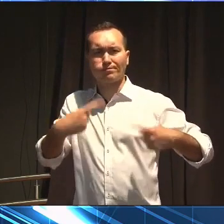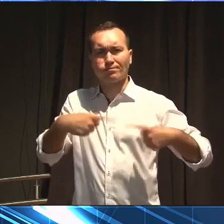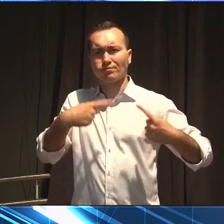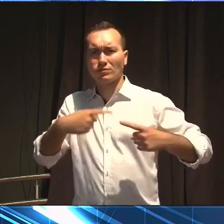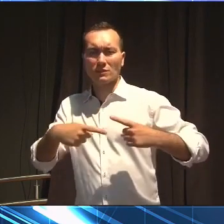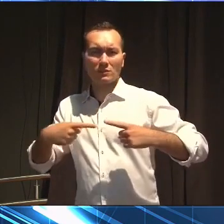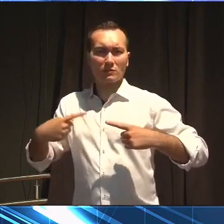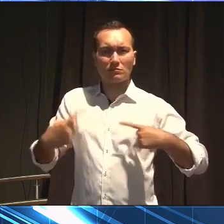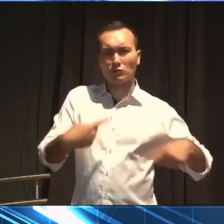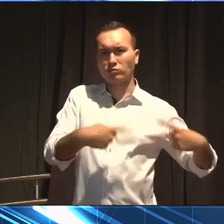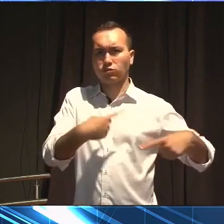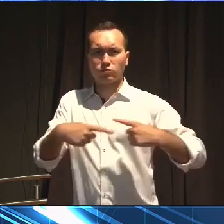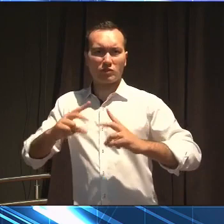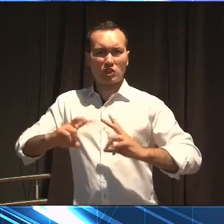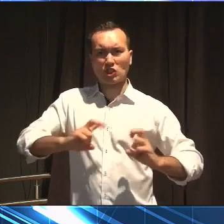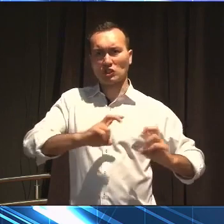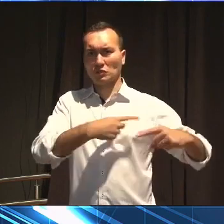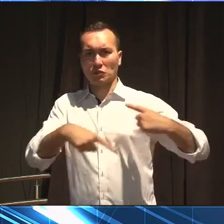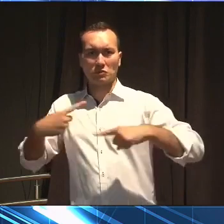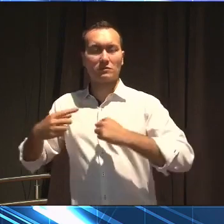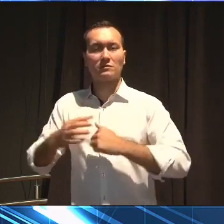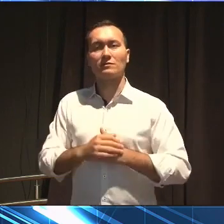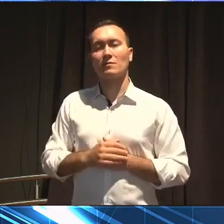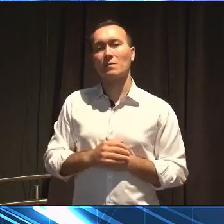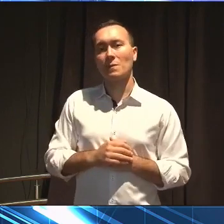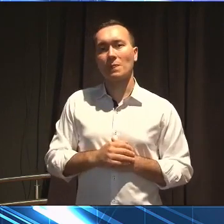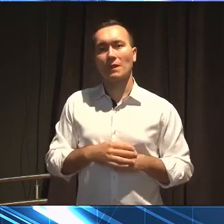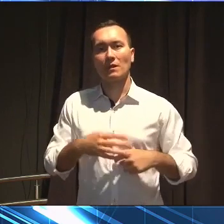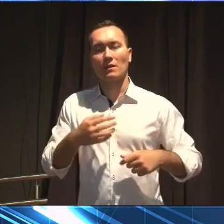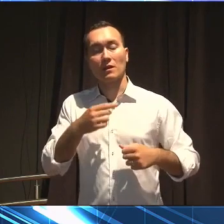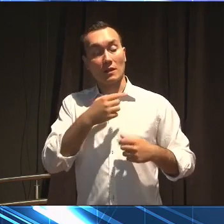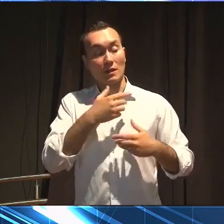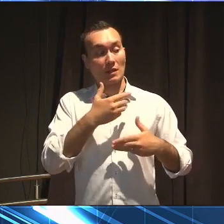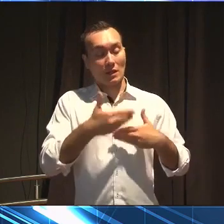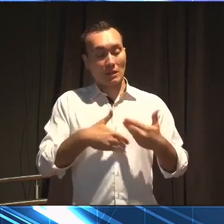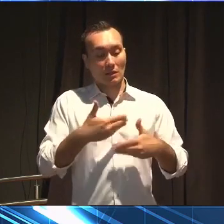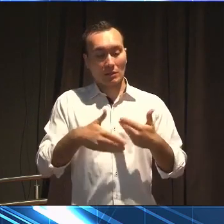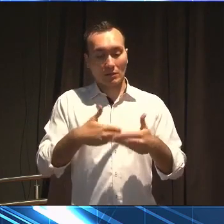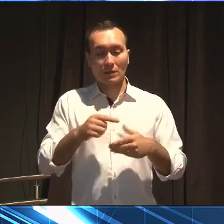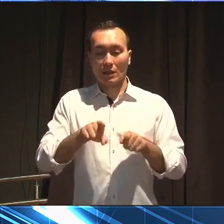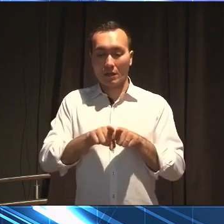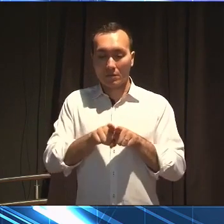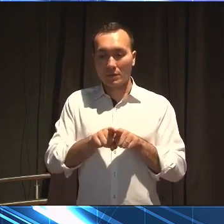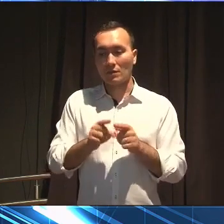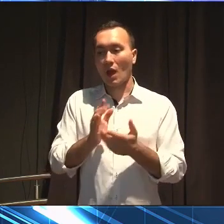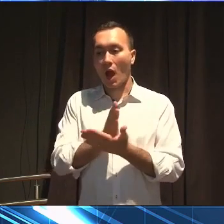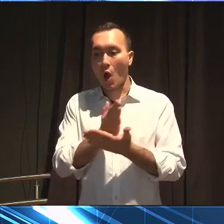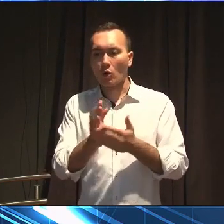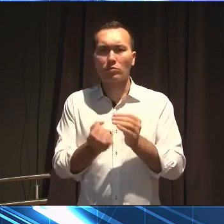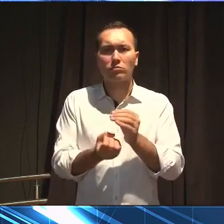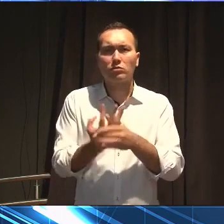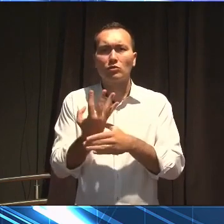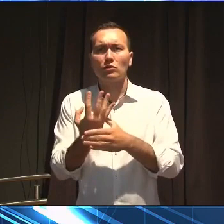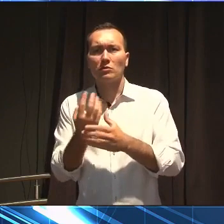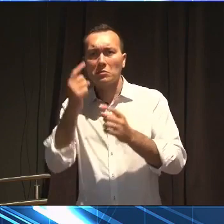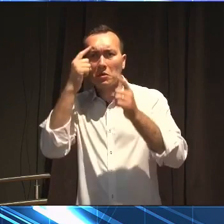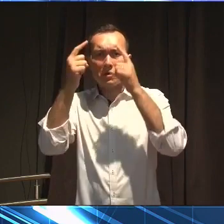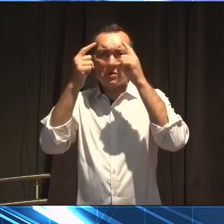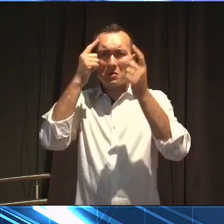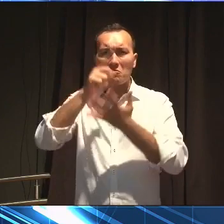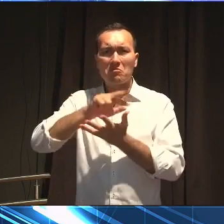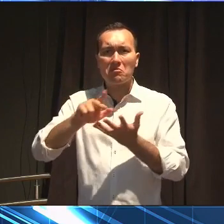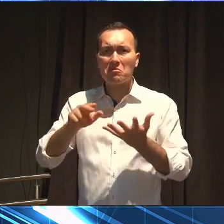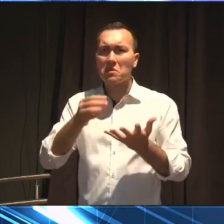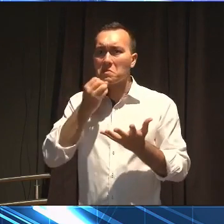elas têm um pico maior, né, dessa evolução criativa. O Fleming, ele trabalhava então fazendo uma pesquisa